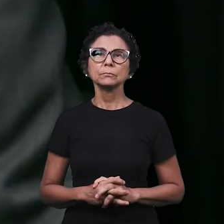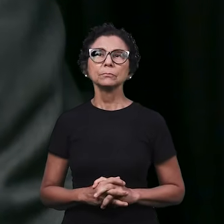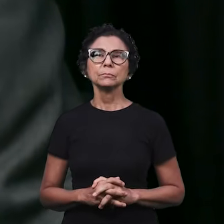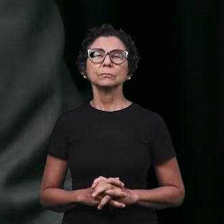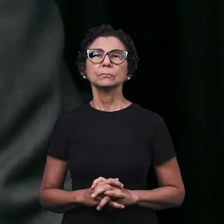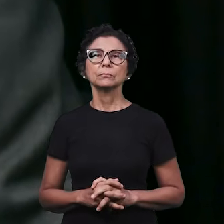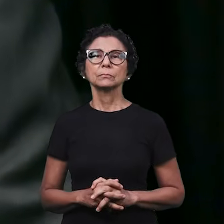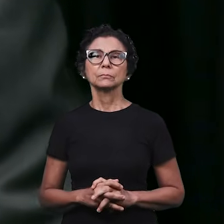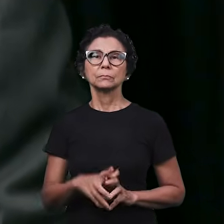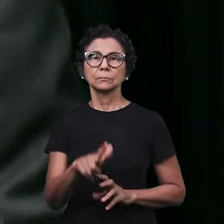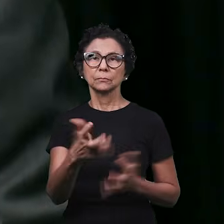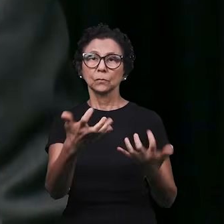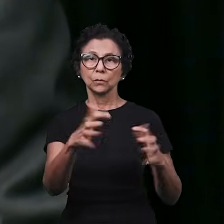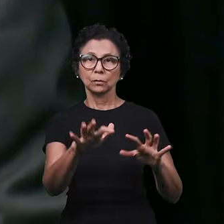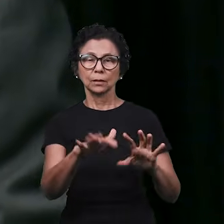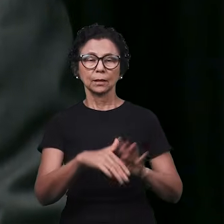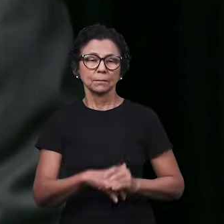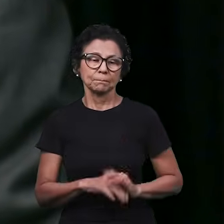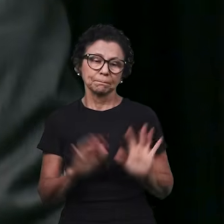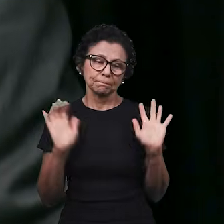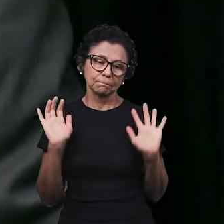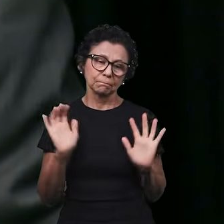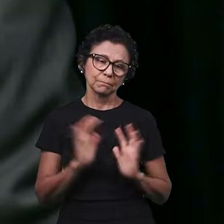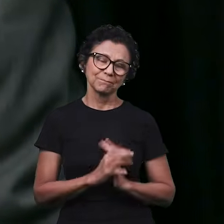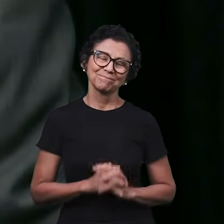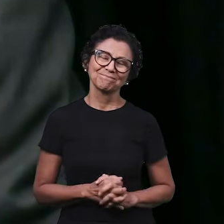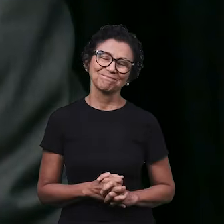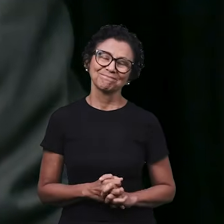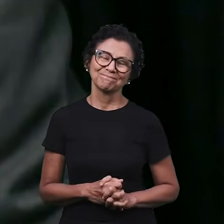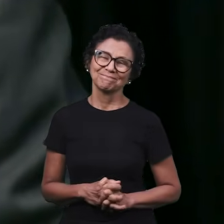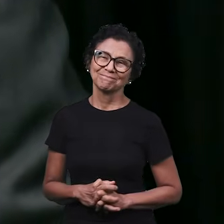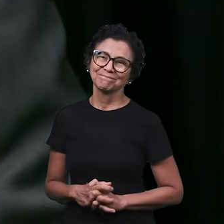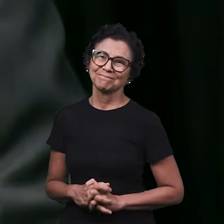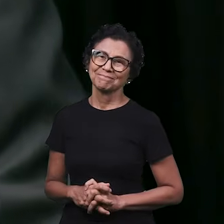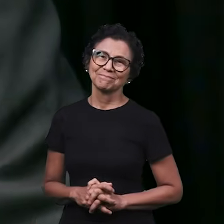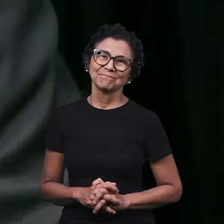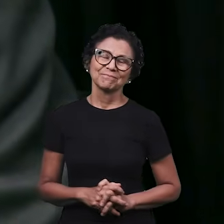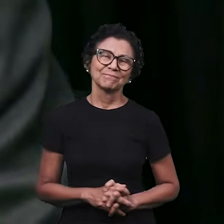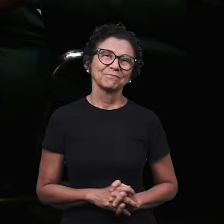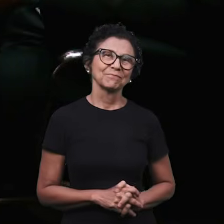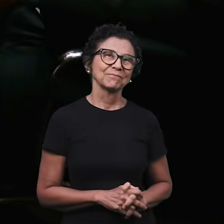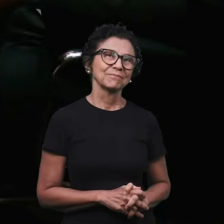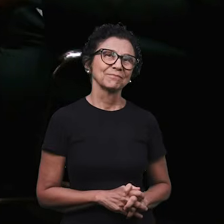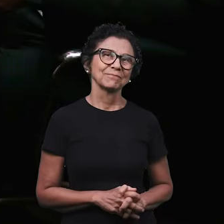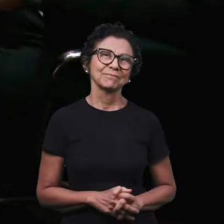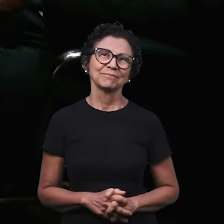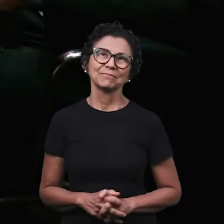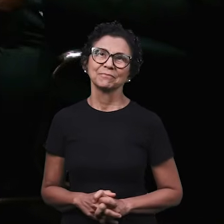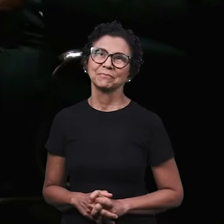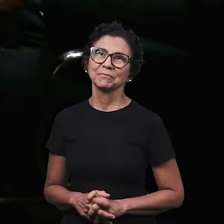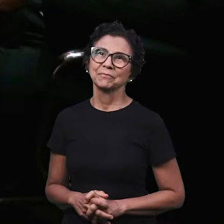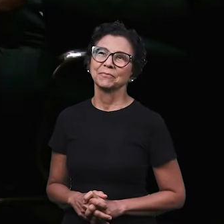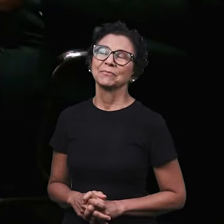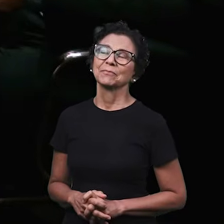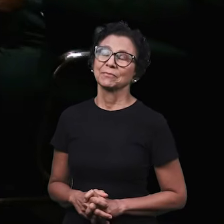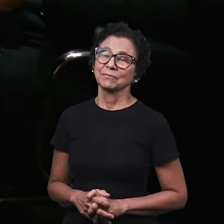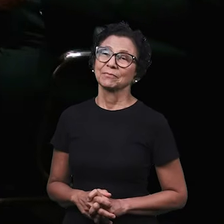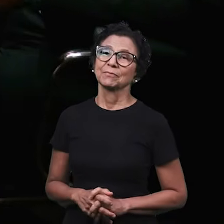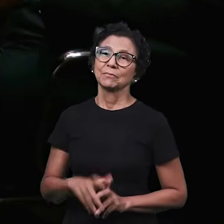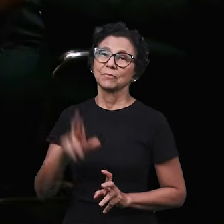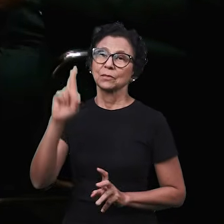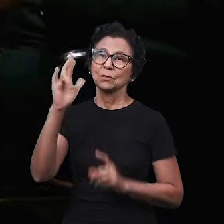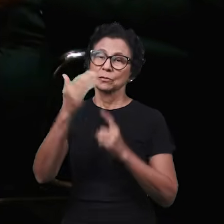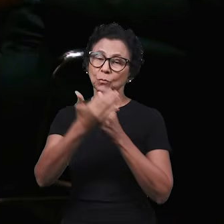mesmo. Glória a Jesus. Mas se você não quer, não tem a bênção. Você vê, né? Proteção no primeiro, né? Que